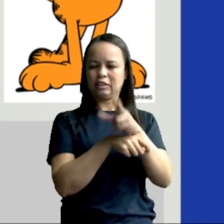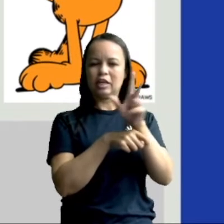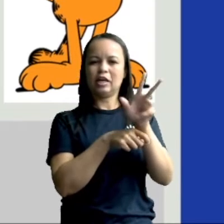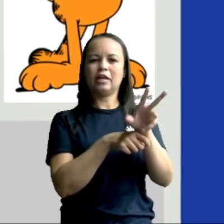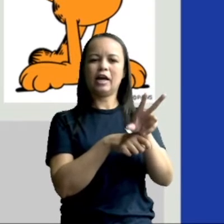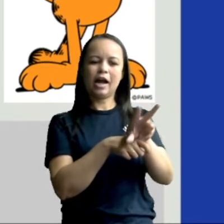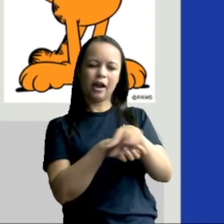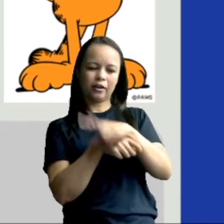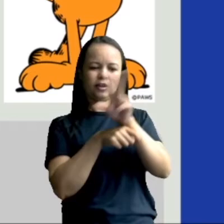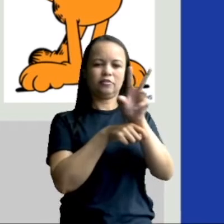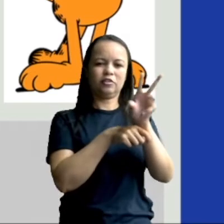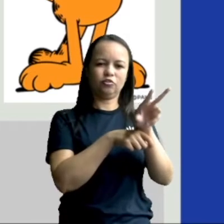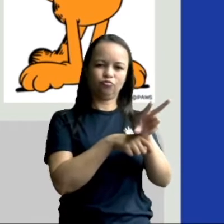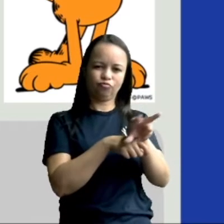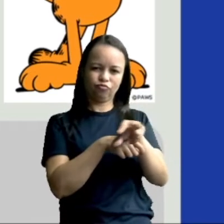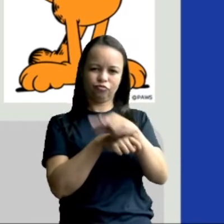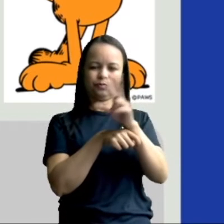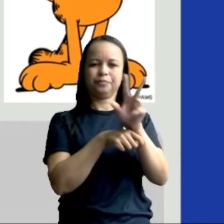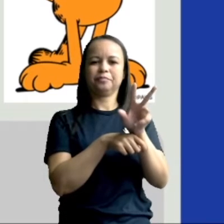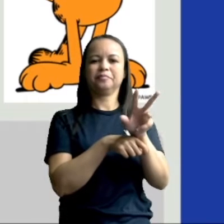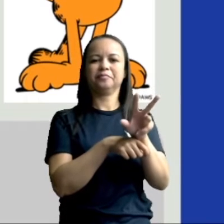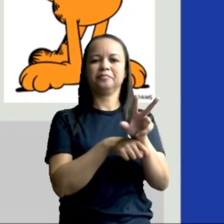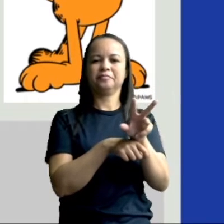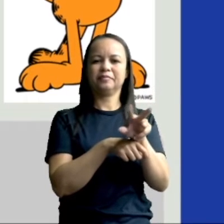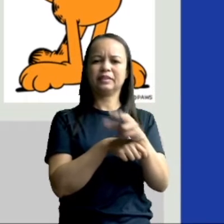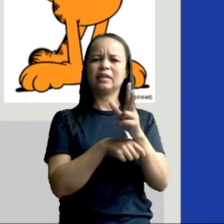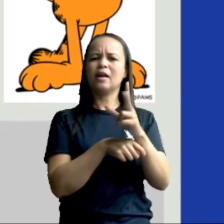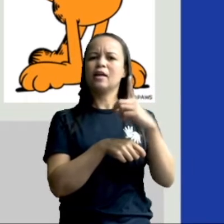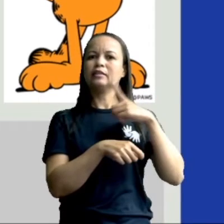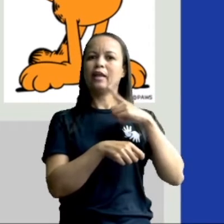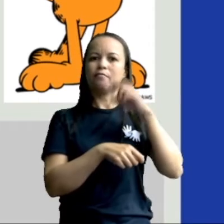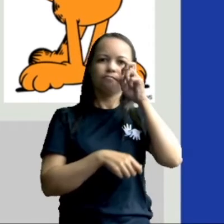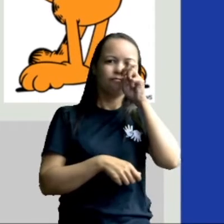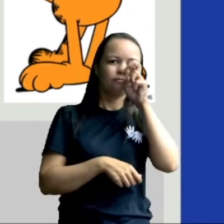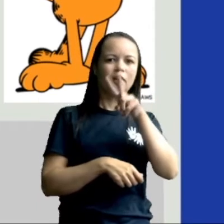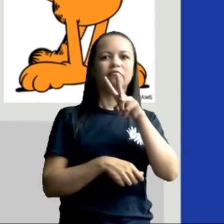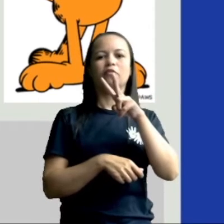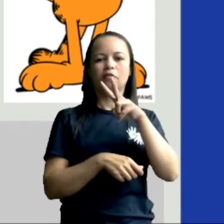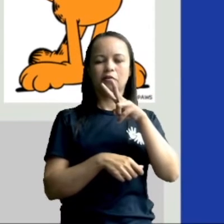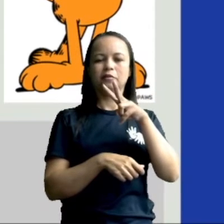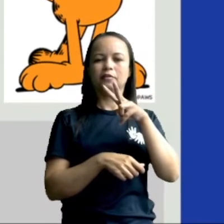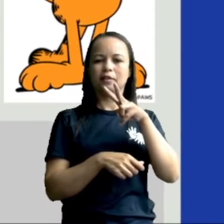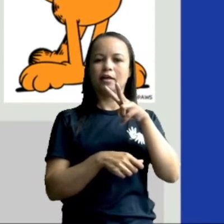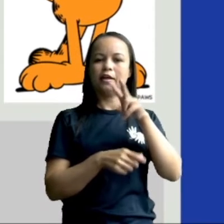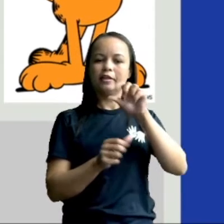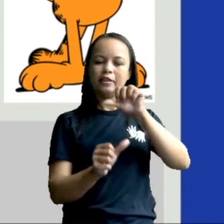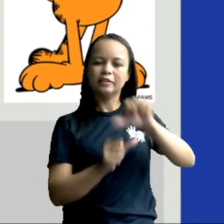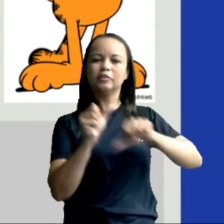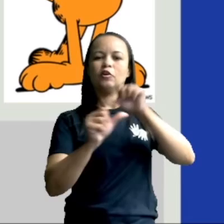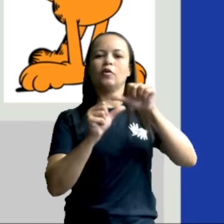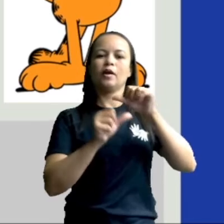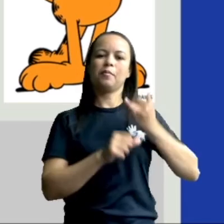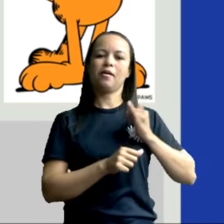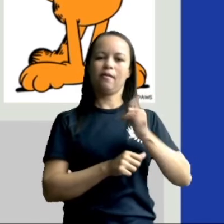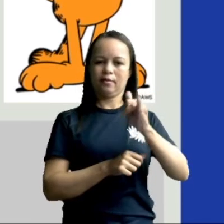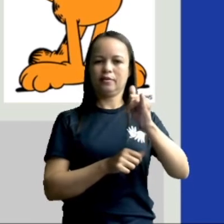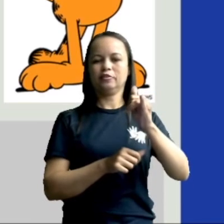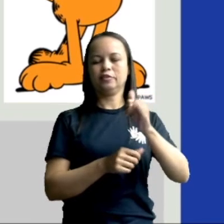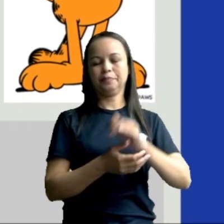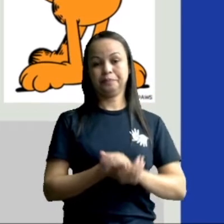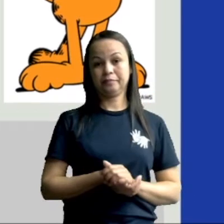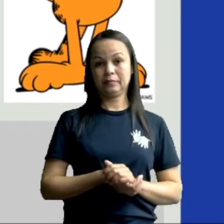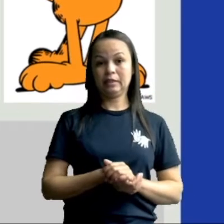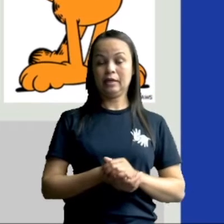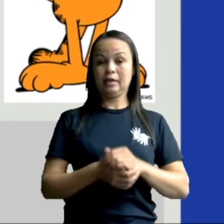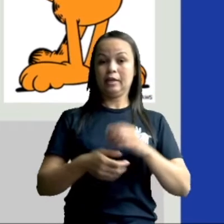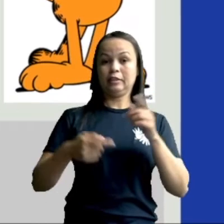aquele girar dele tem uma força que é revertida em energia, certo? Então,